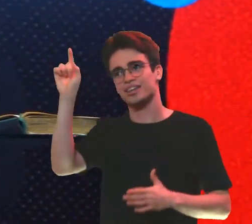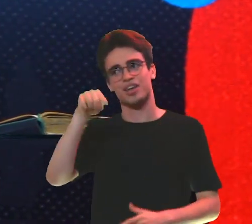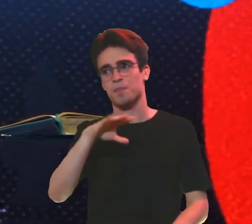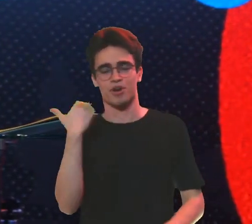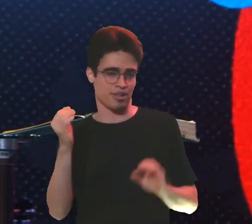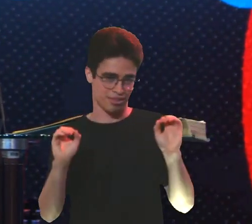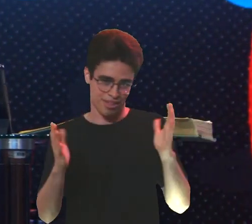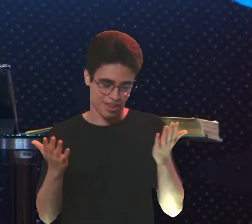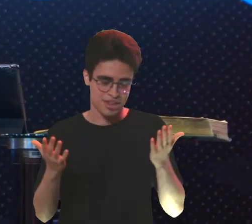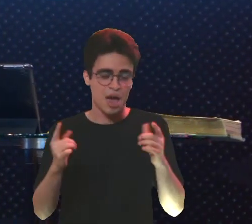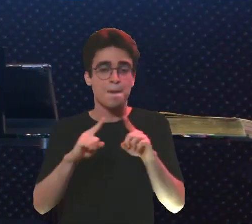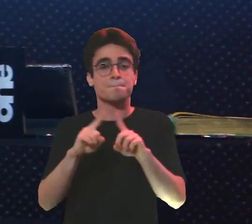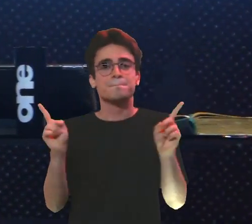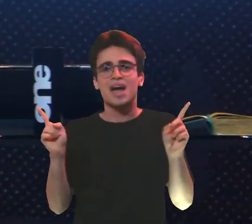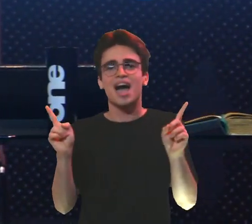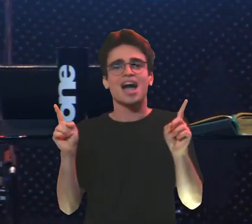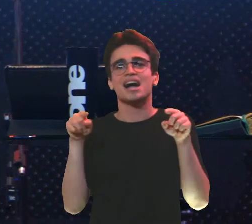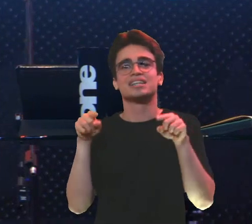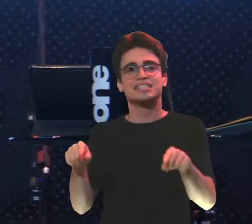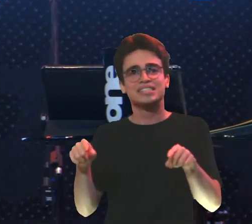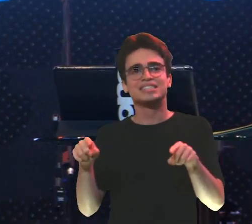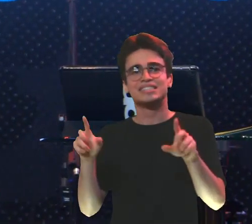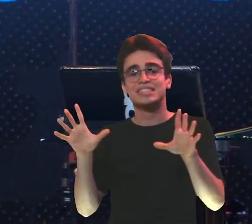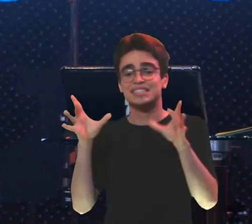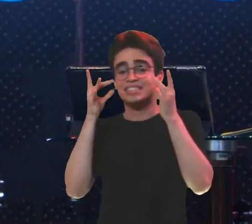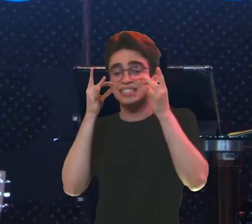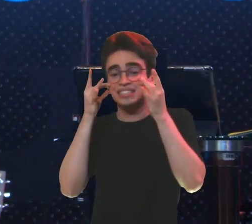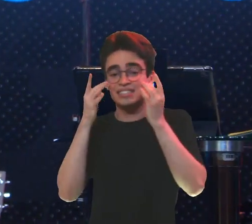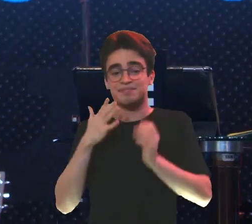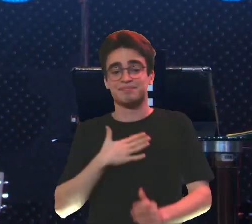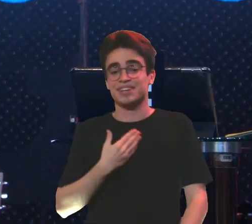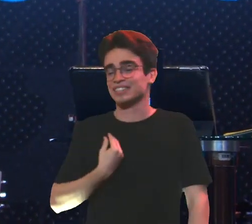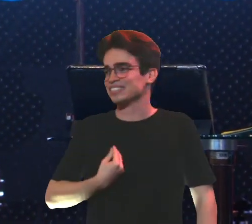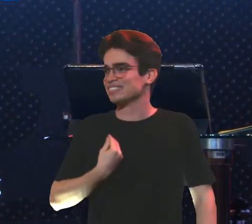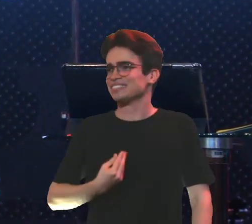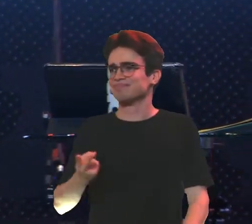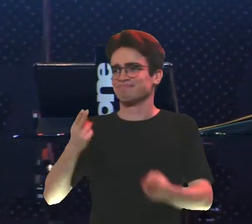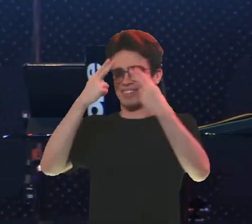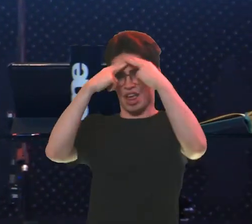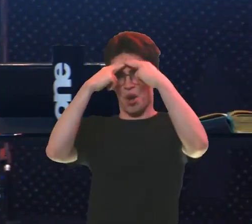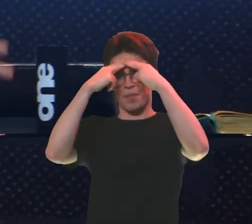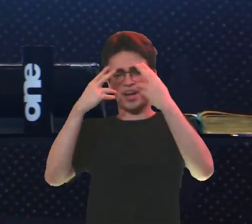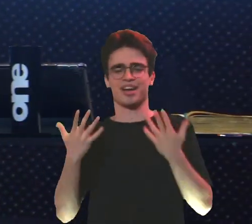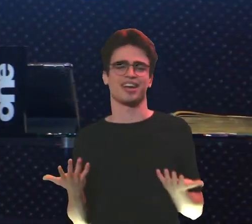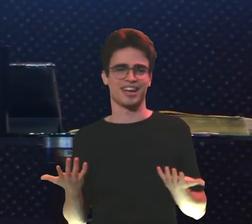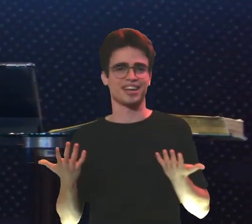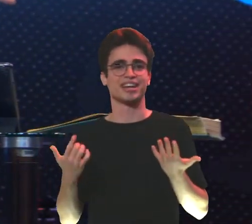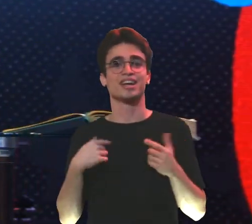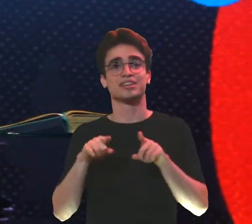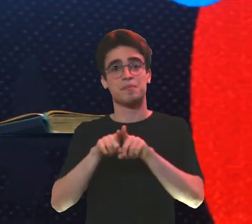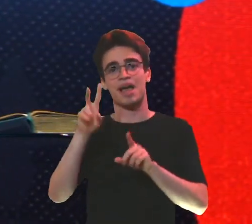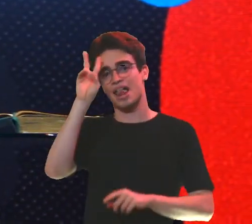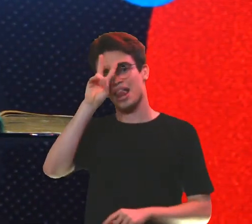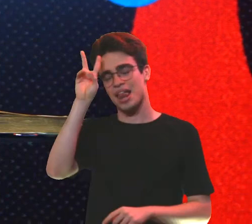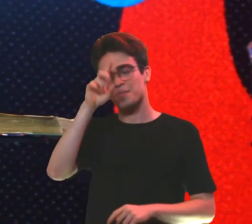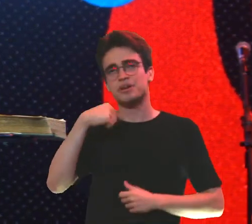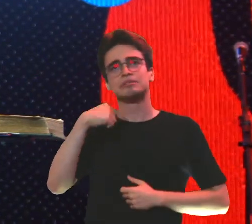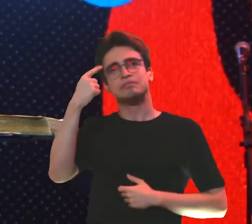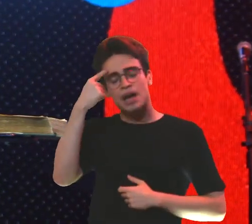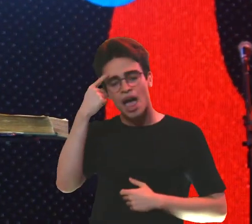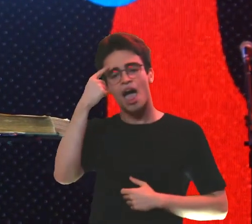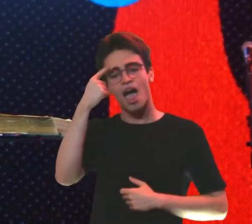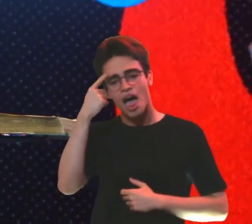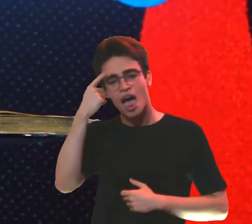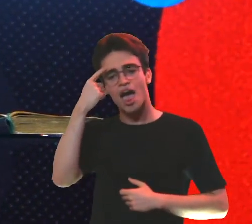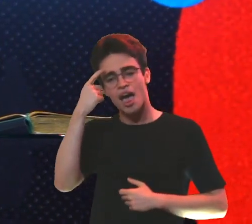ônibus. Mas assim, foi uma cena da minha vida um pouco traumatizante. E eu lembro que eu comecei a pensar, eu